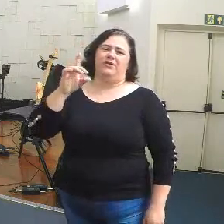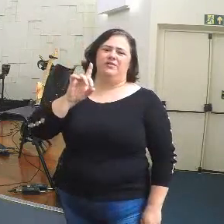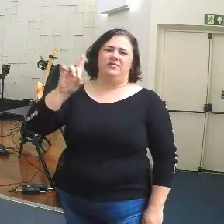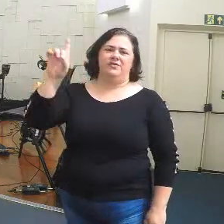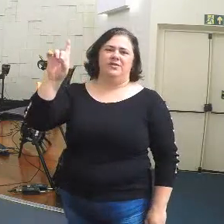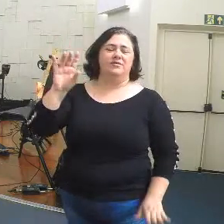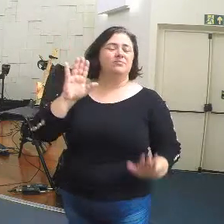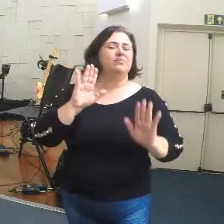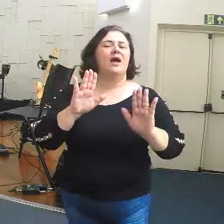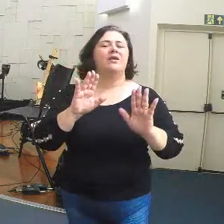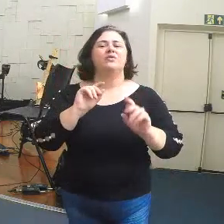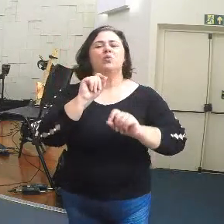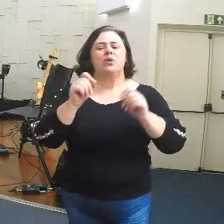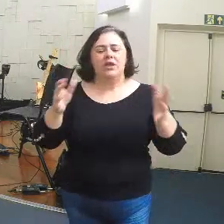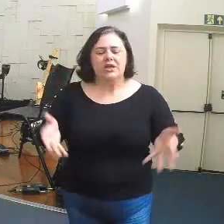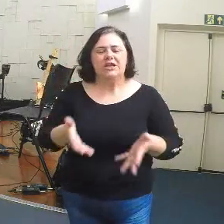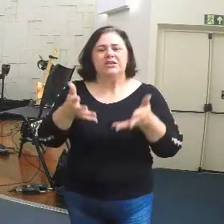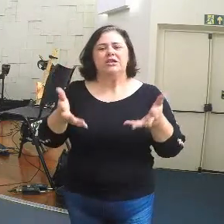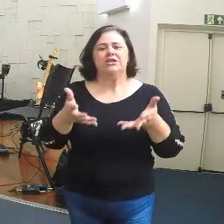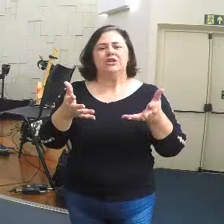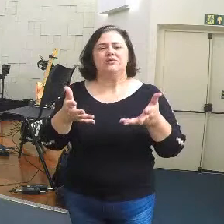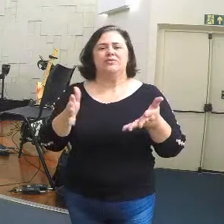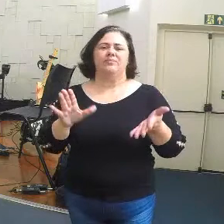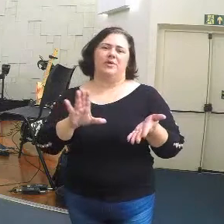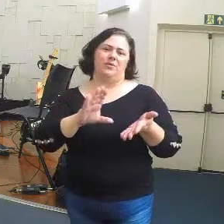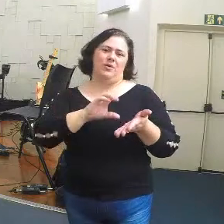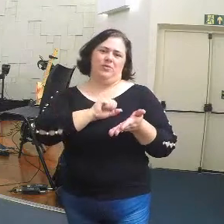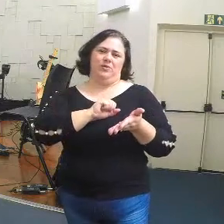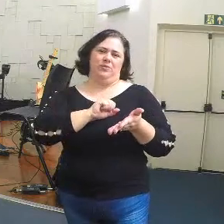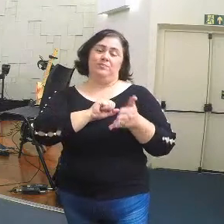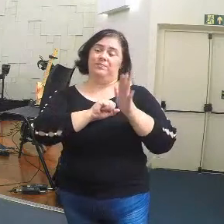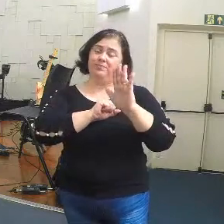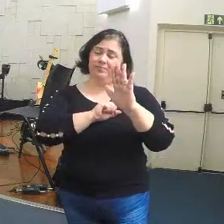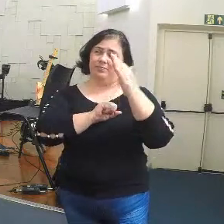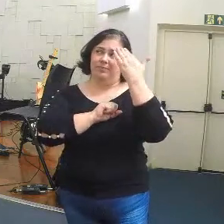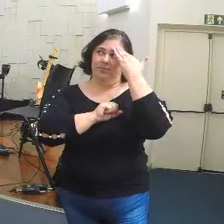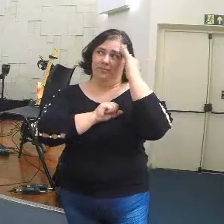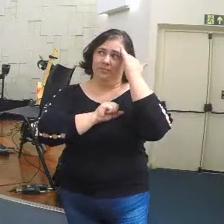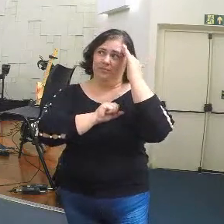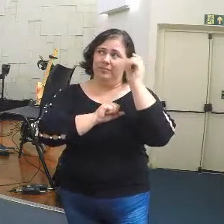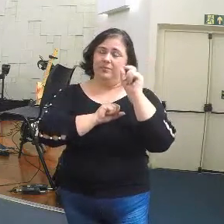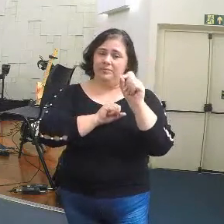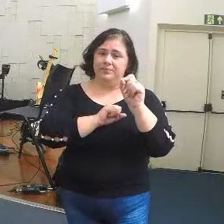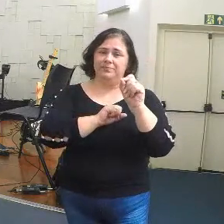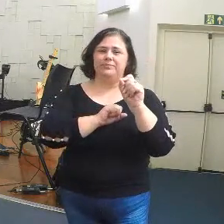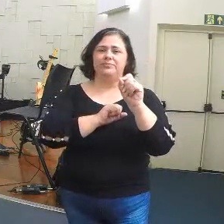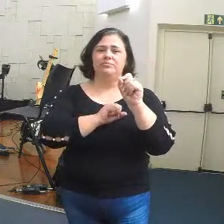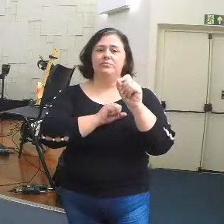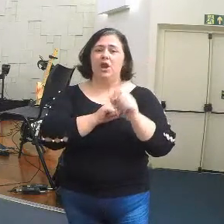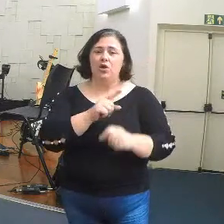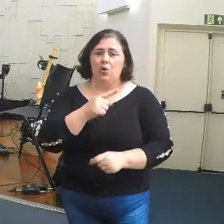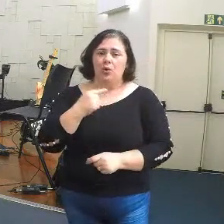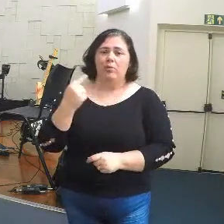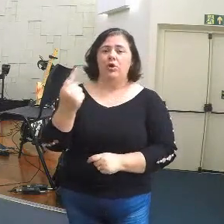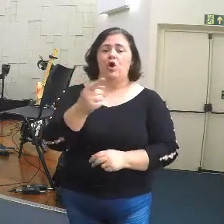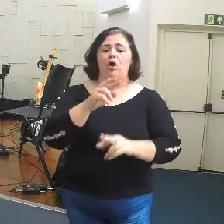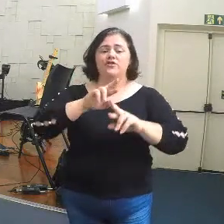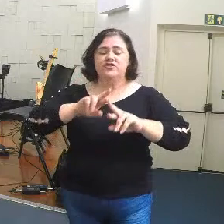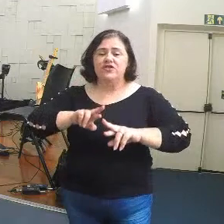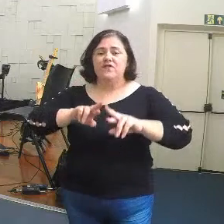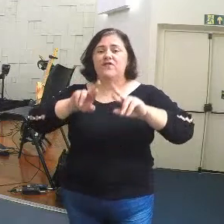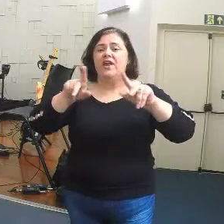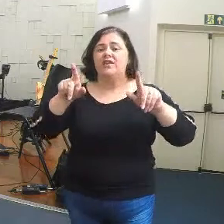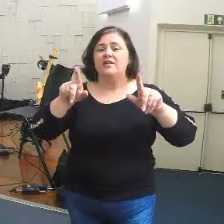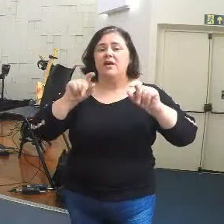para isso é o amor. Entenda que, assim como nós diferenciamos o amor, a vida marcada